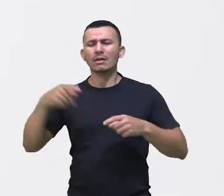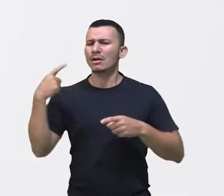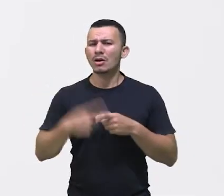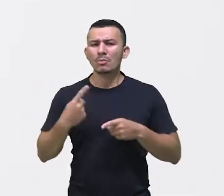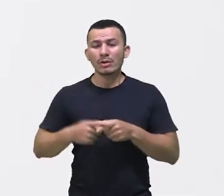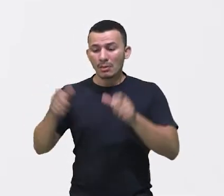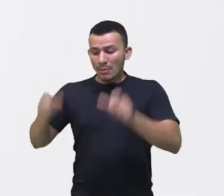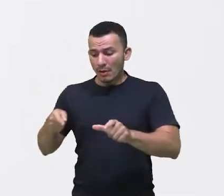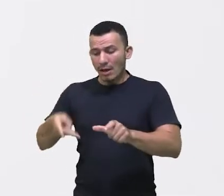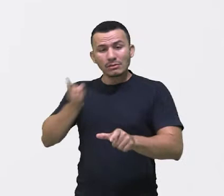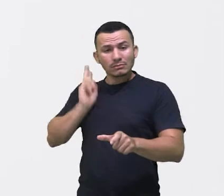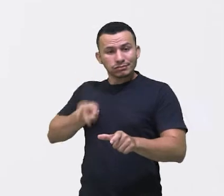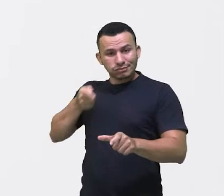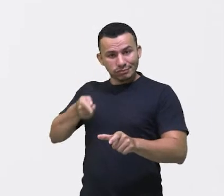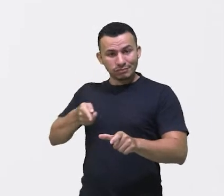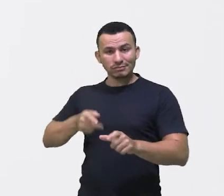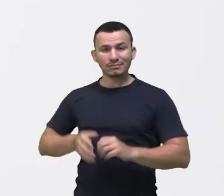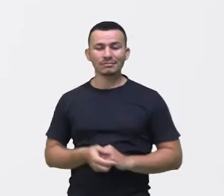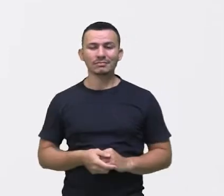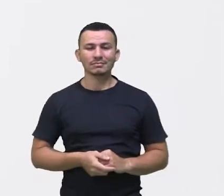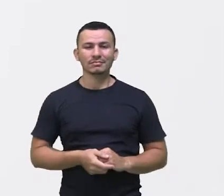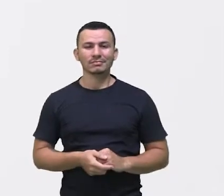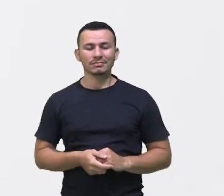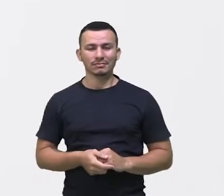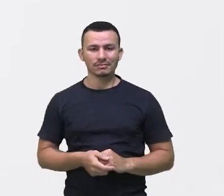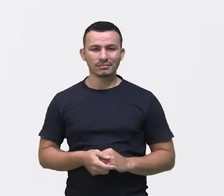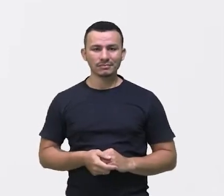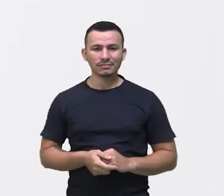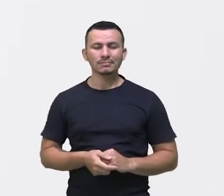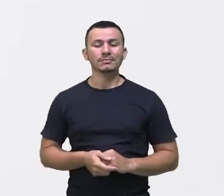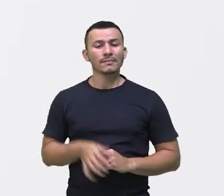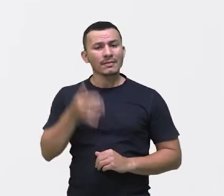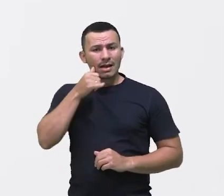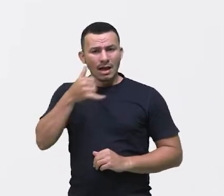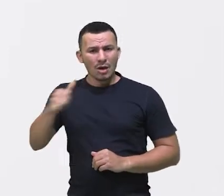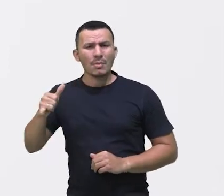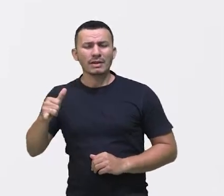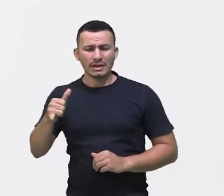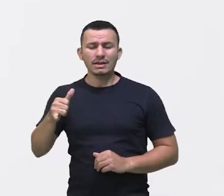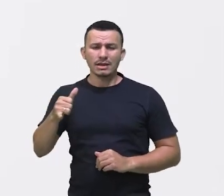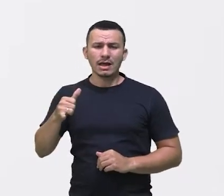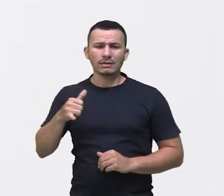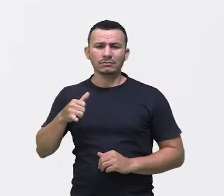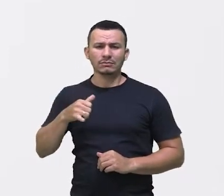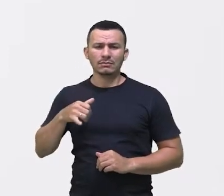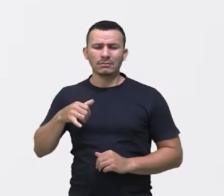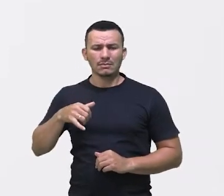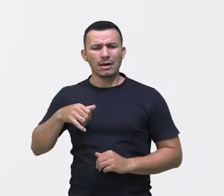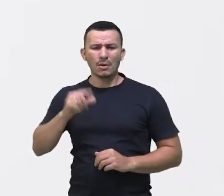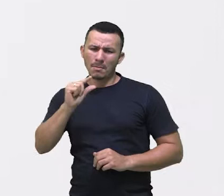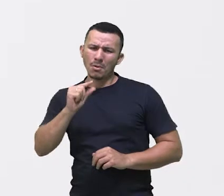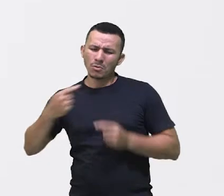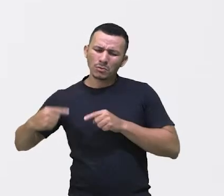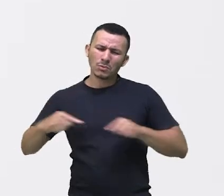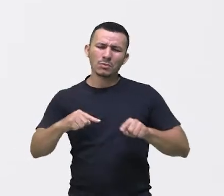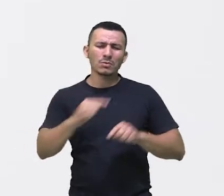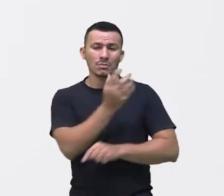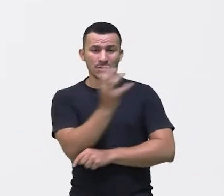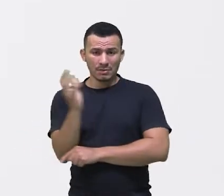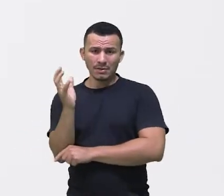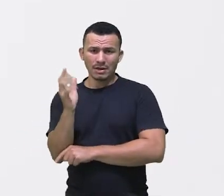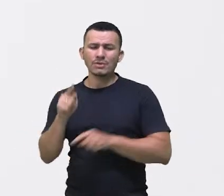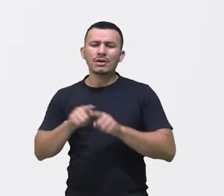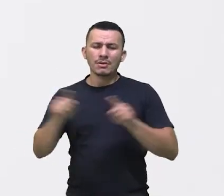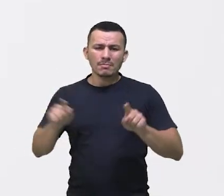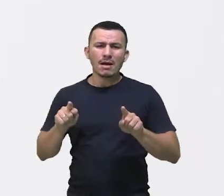no mesmo ambiente, tá bom? É uma fonte de energia que vai agredir menos, né, o meio ambiente, mas, no entanto, ela não